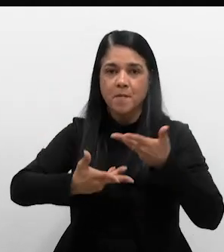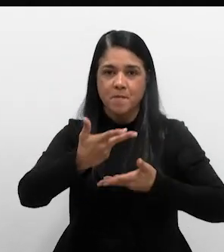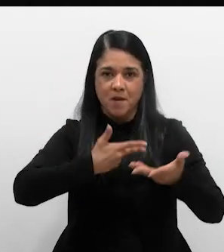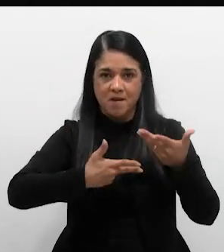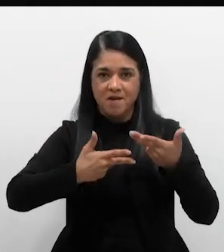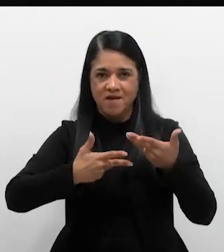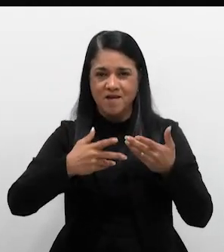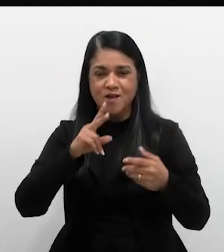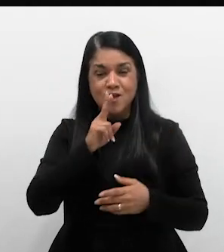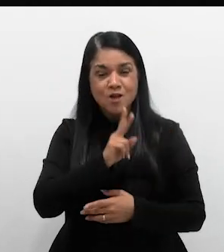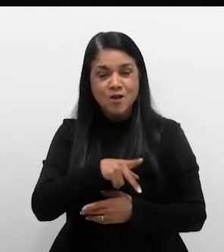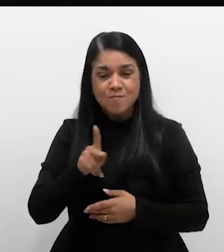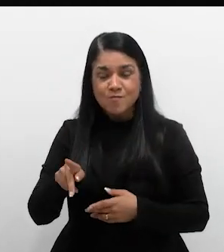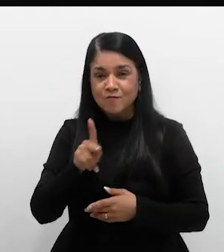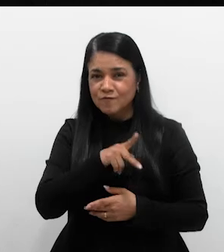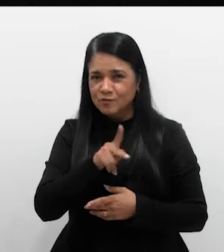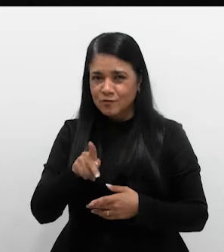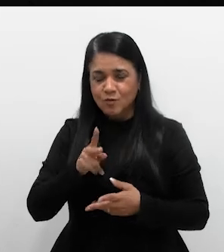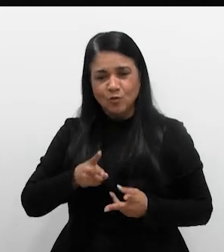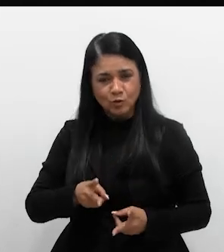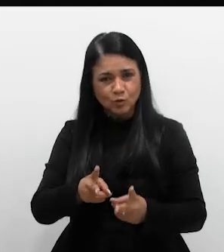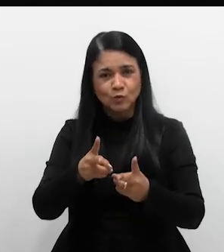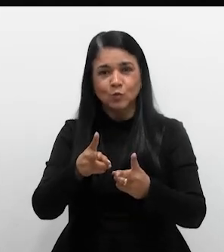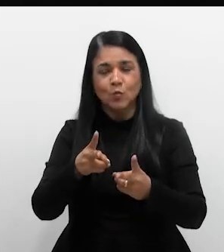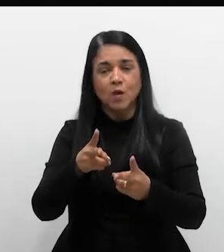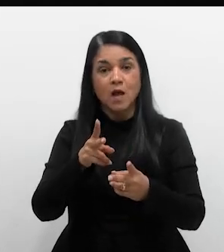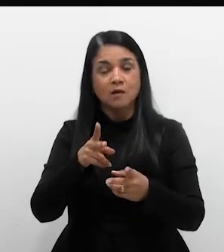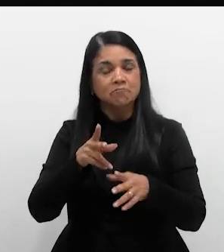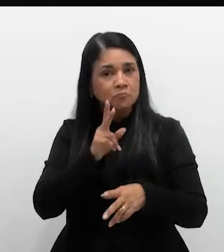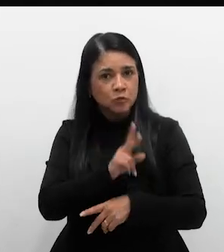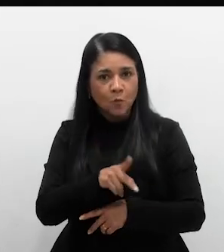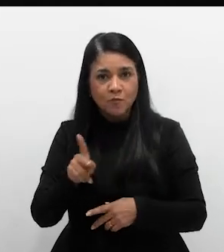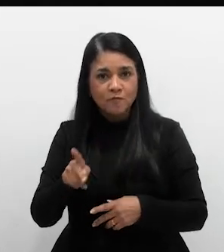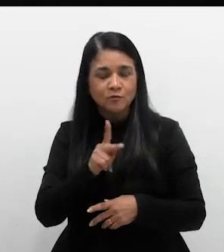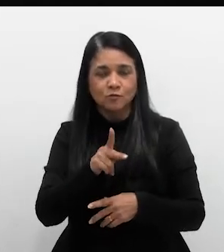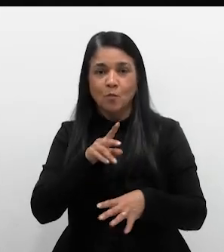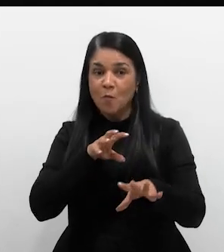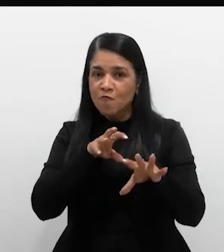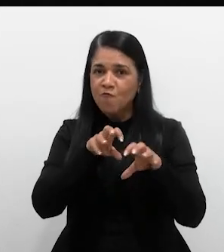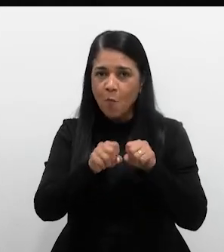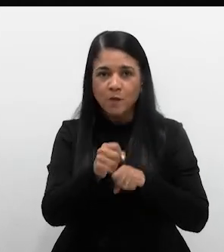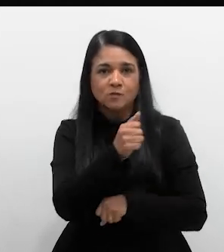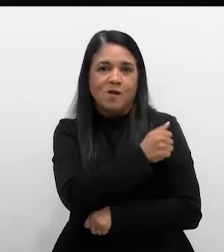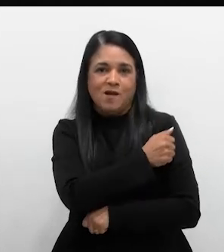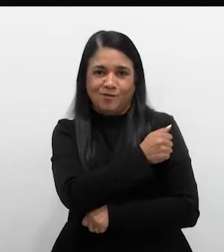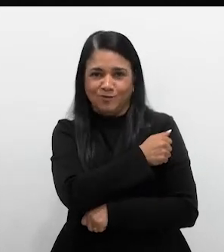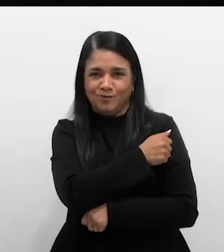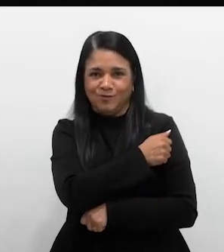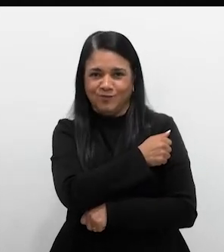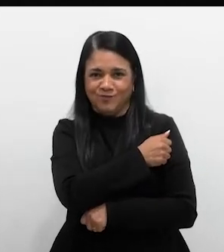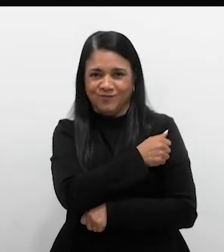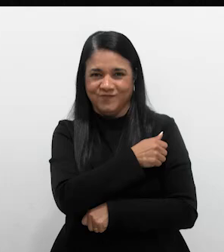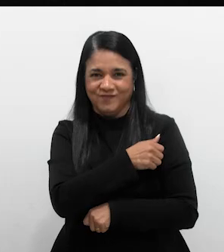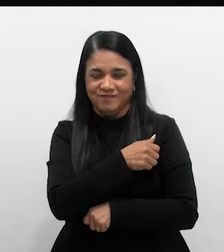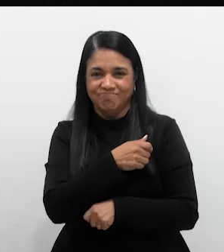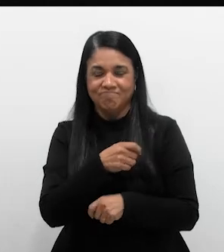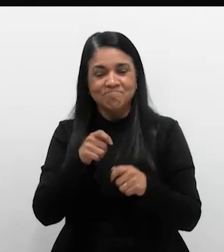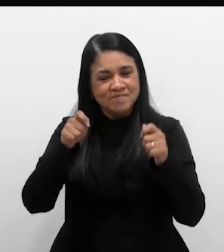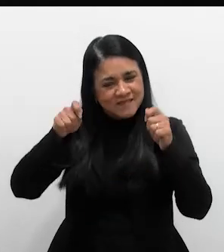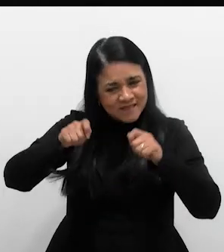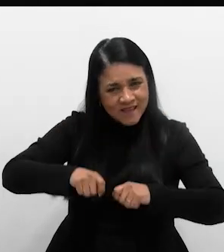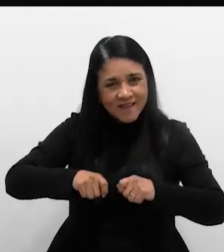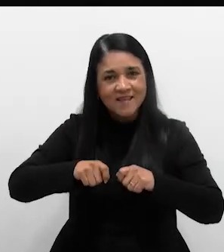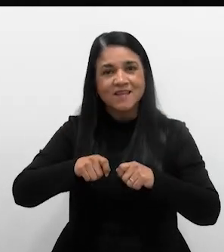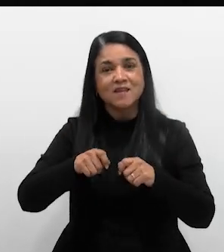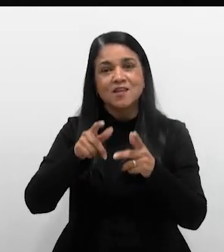E o professor não deixa de ser professor quando forma os alunos. O professor não deixa de ter a sua função quando forma outras